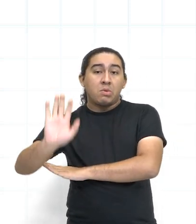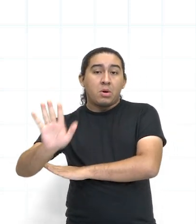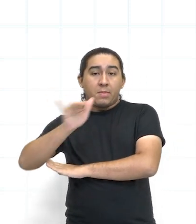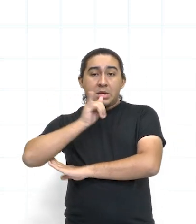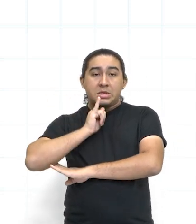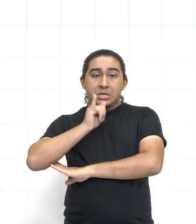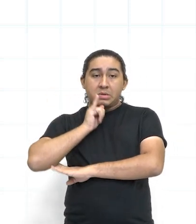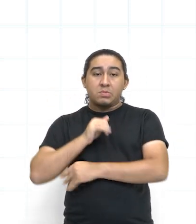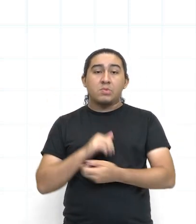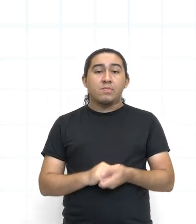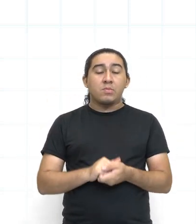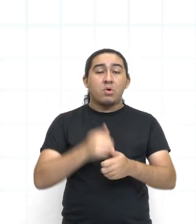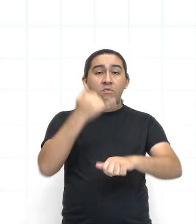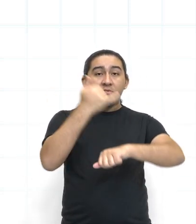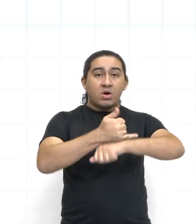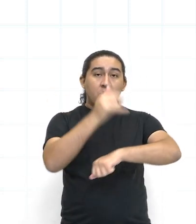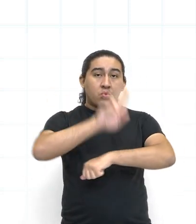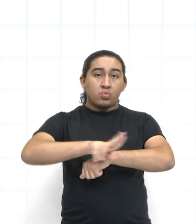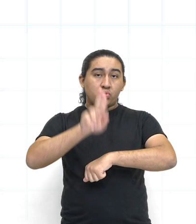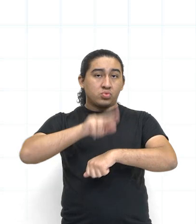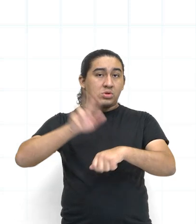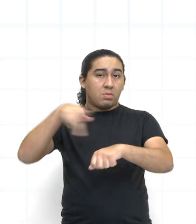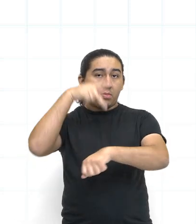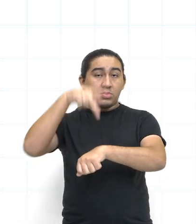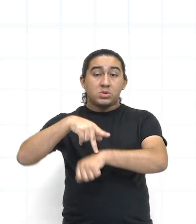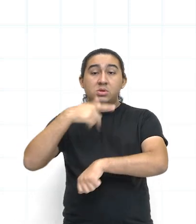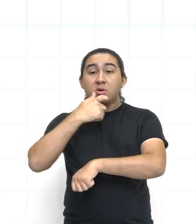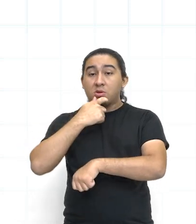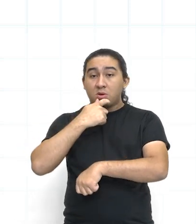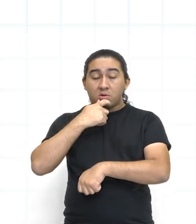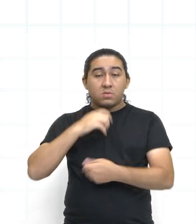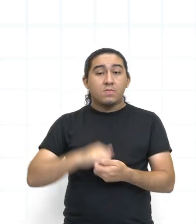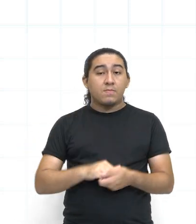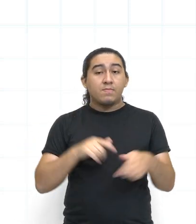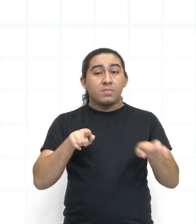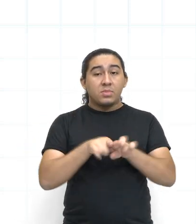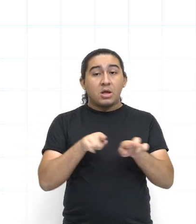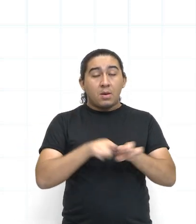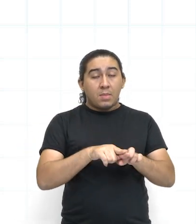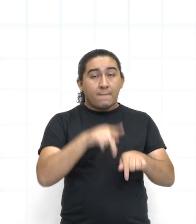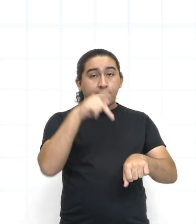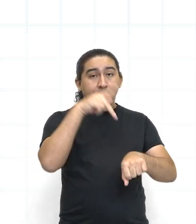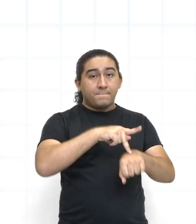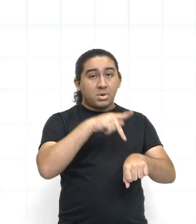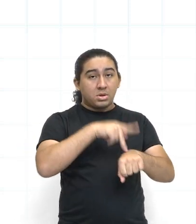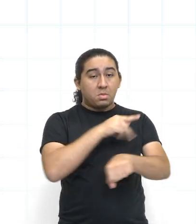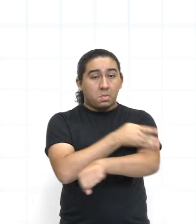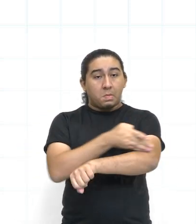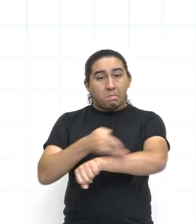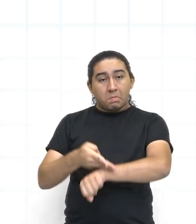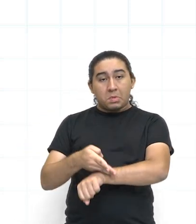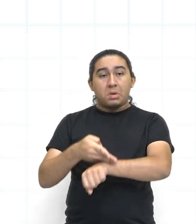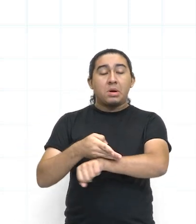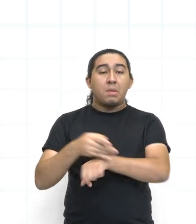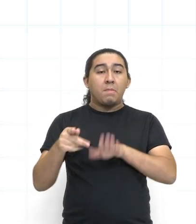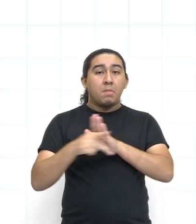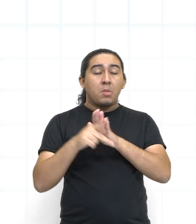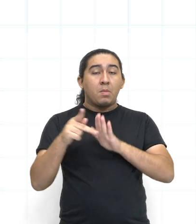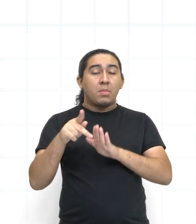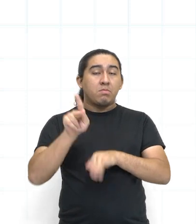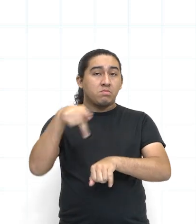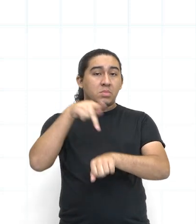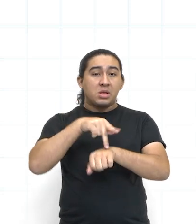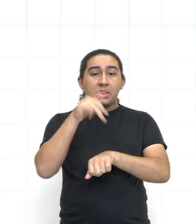da Europa. Por exemplo, o ferro utilizado veio da Inglaterra, os mármores da Itália e